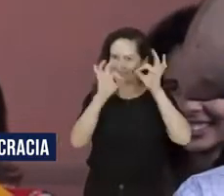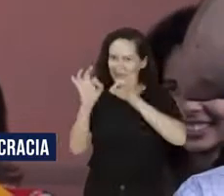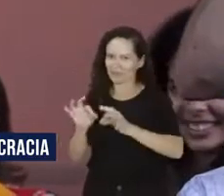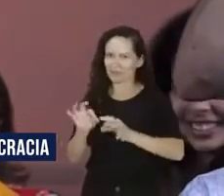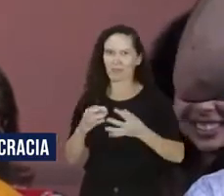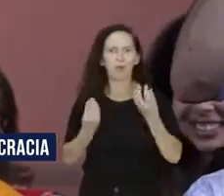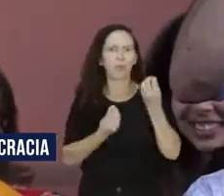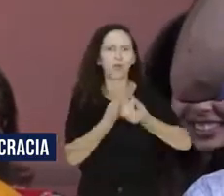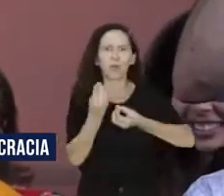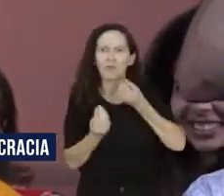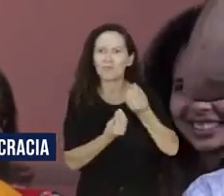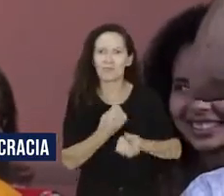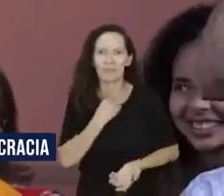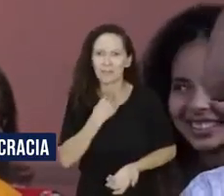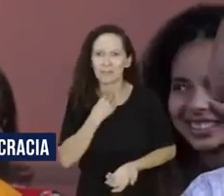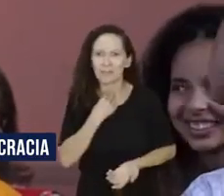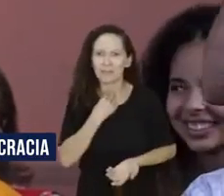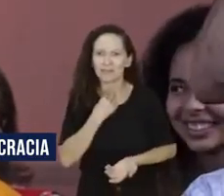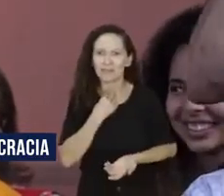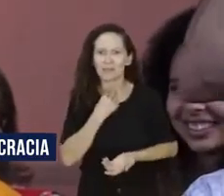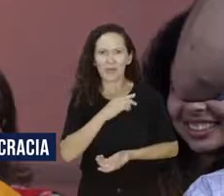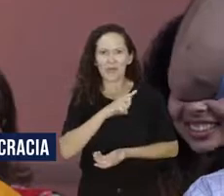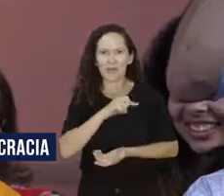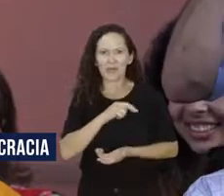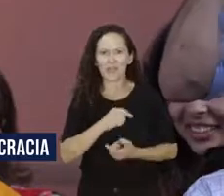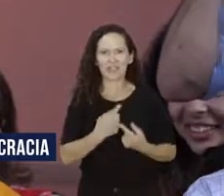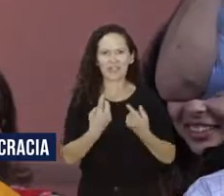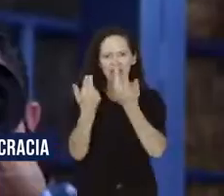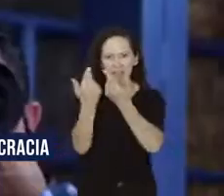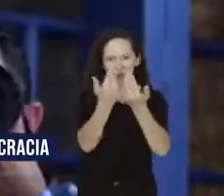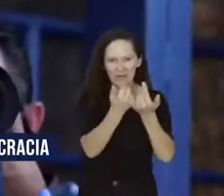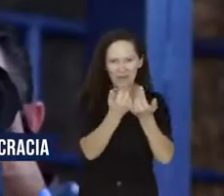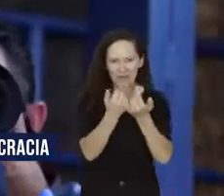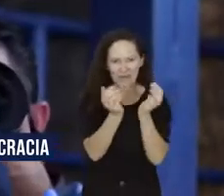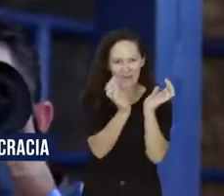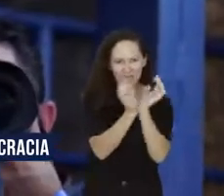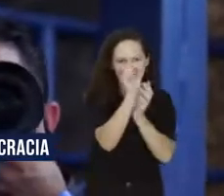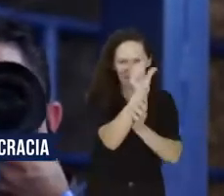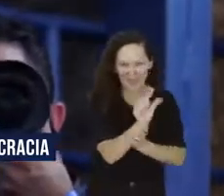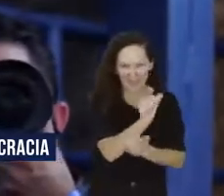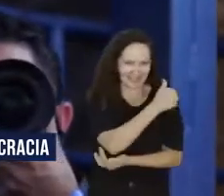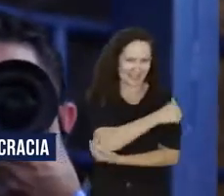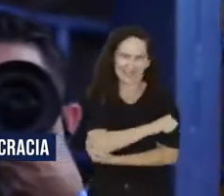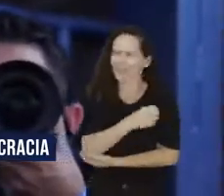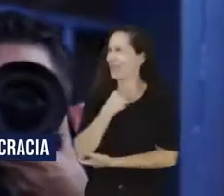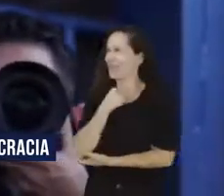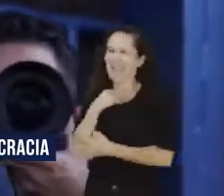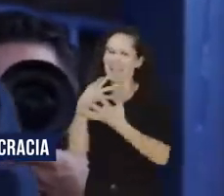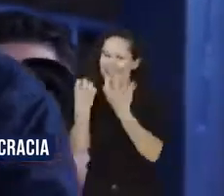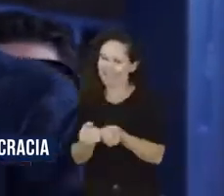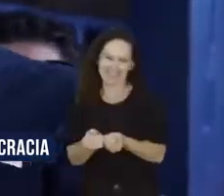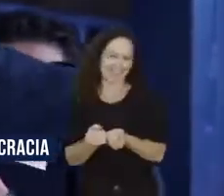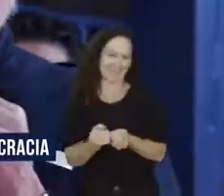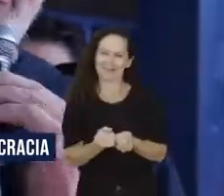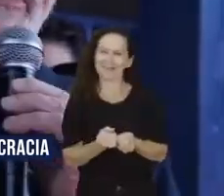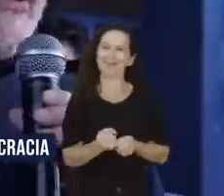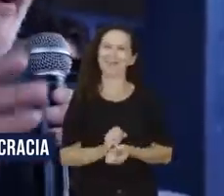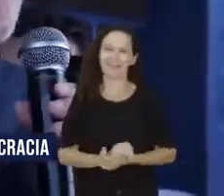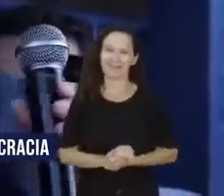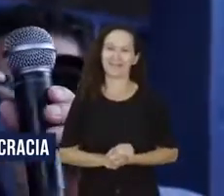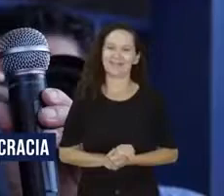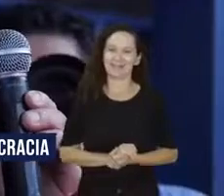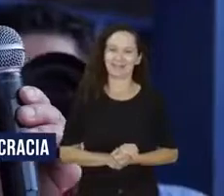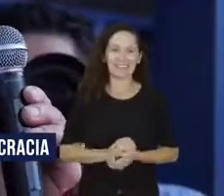o Corinthians empatar com a Portuguesinha do Rio de Janeiro. Não é possível, não é possível. Então, eu de raiva fui dormir,